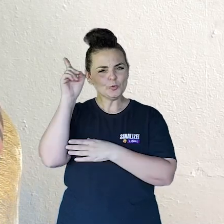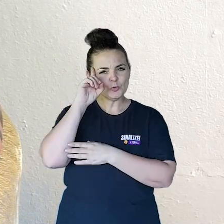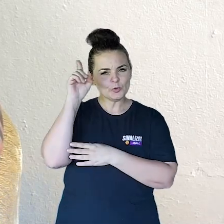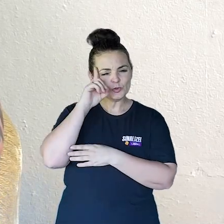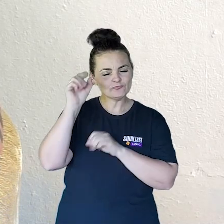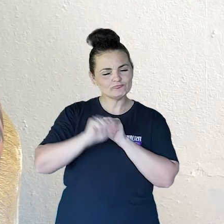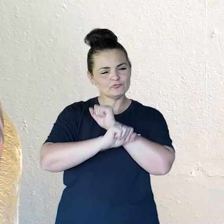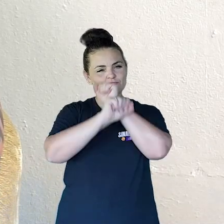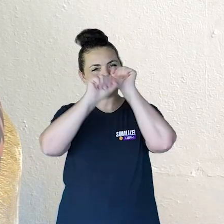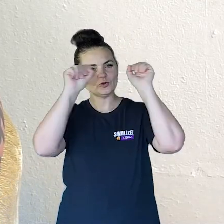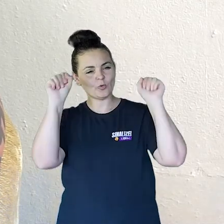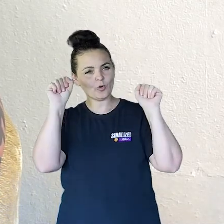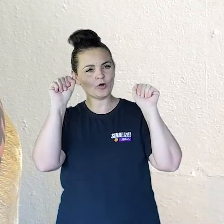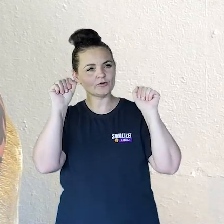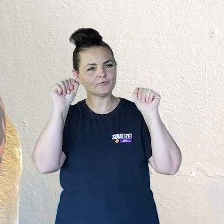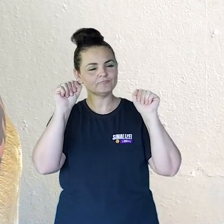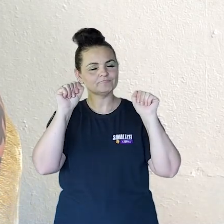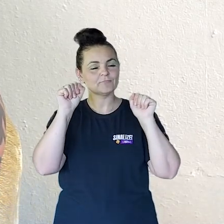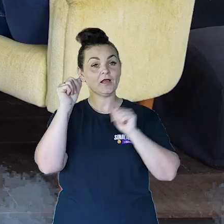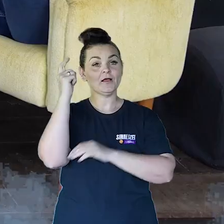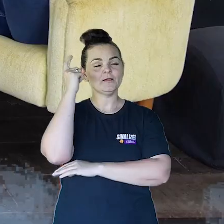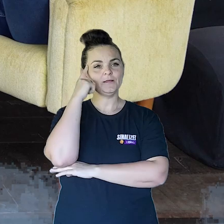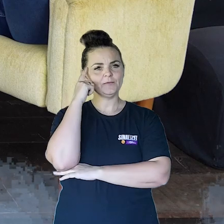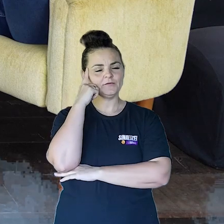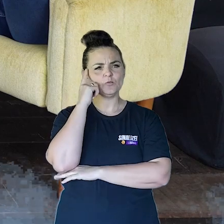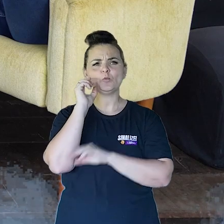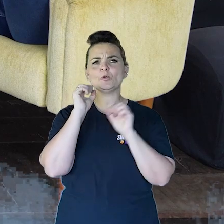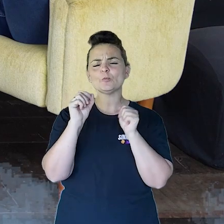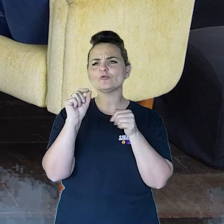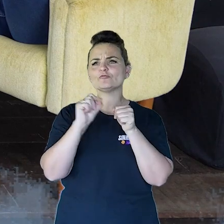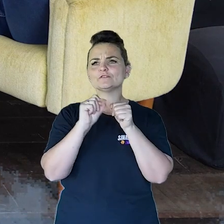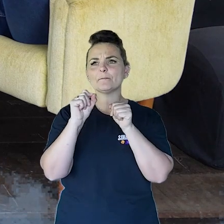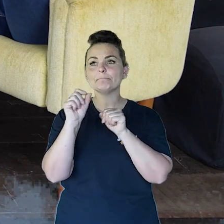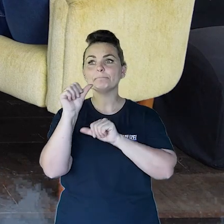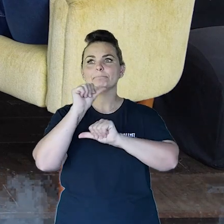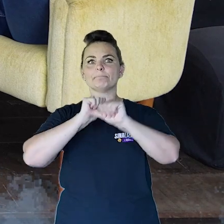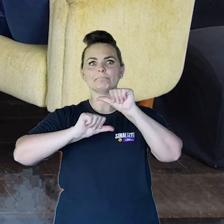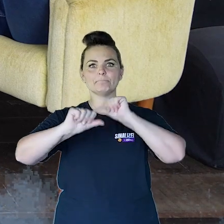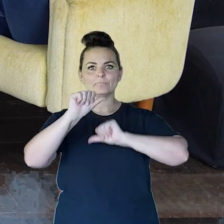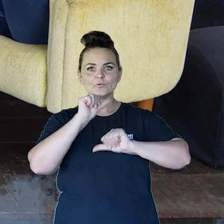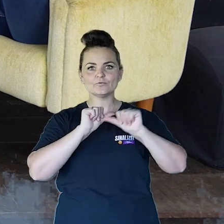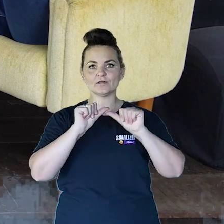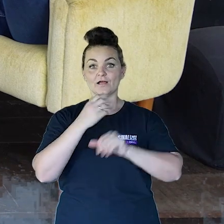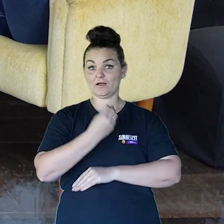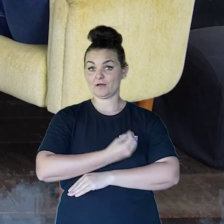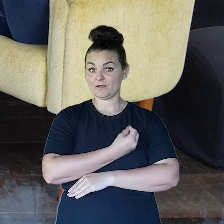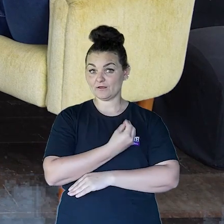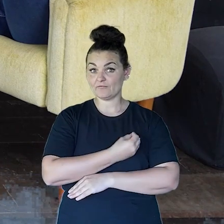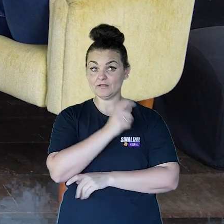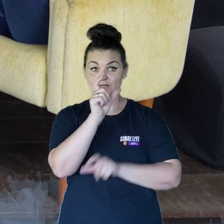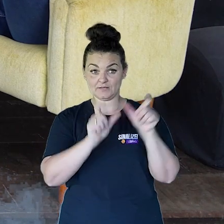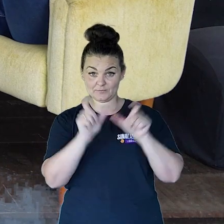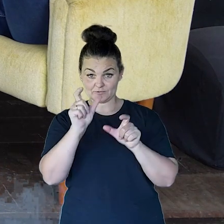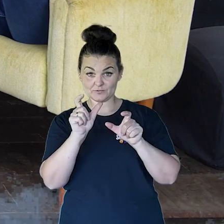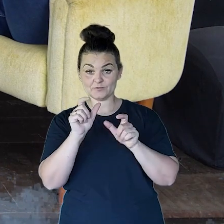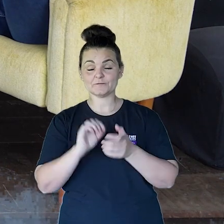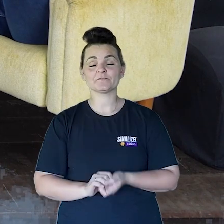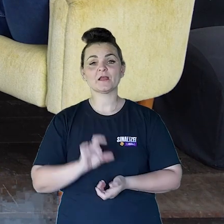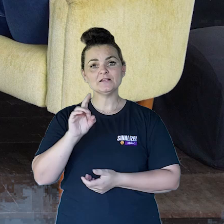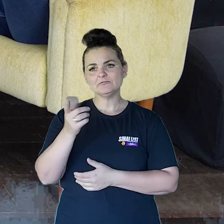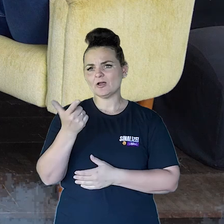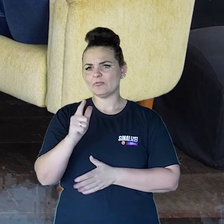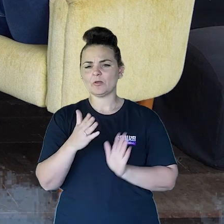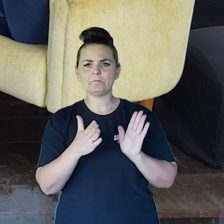fazer para mudar a vida das pessoas. Então, o dia que eu acordar e eu não tiver um propósito assim, de eu chegar e falar